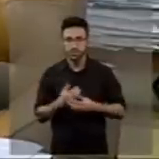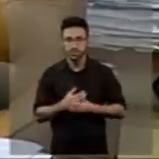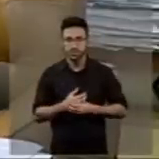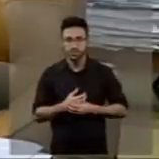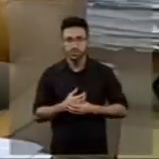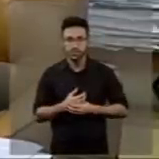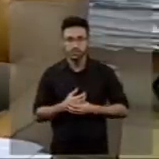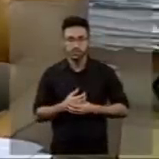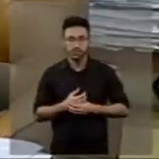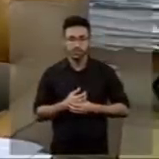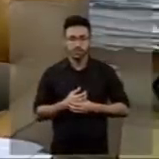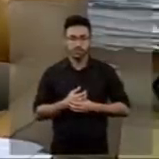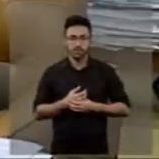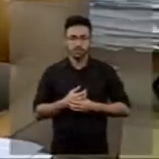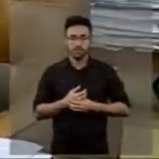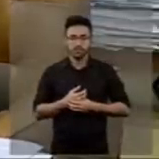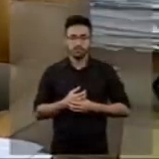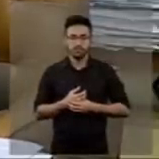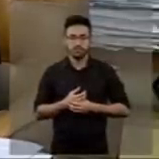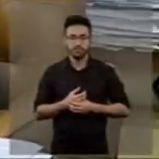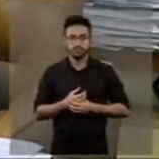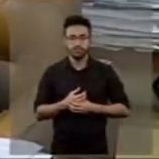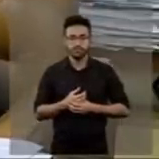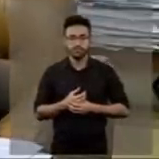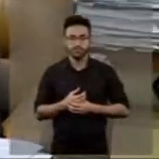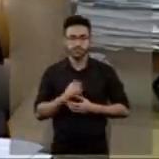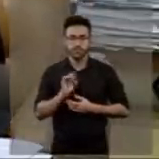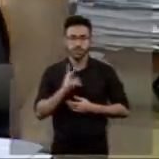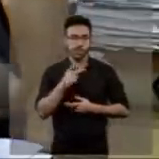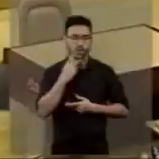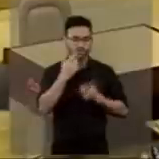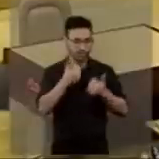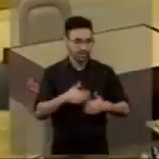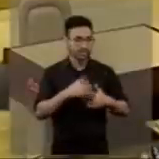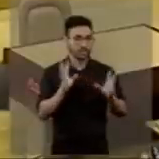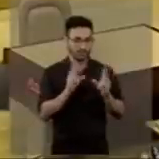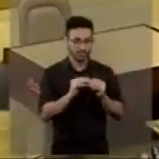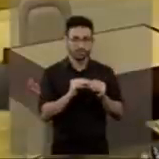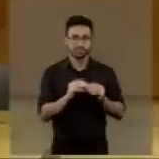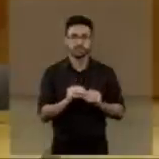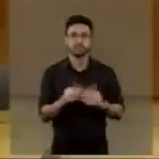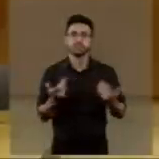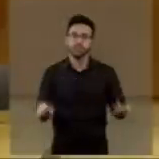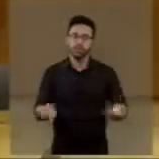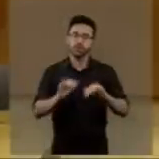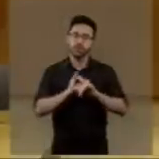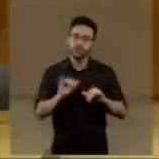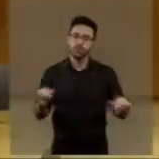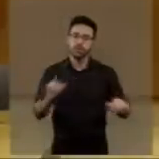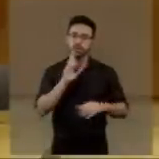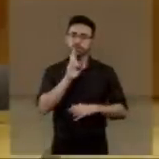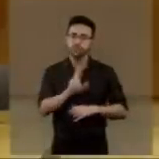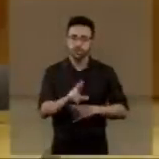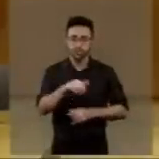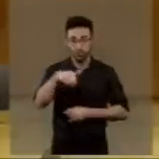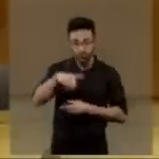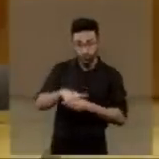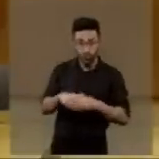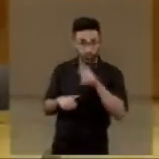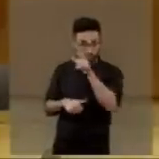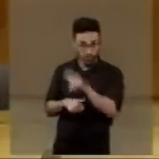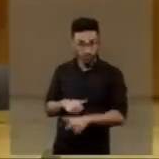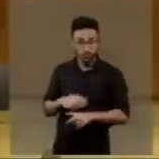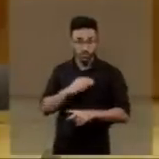a guisa de processo mnemônico esse registro. Pois não. Então, proclamo o resultado provisório que, após o voto do